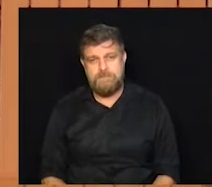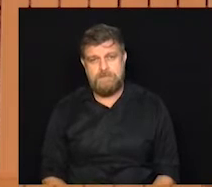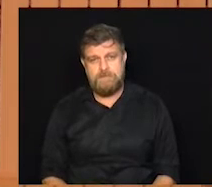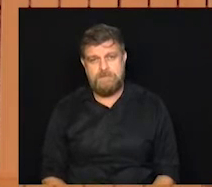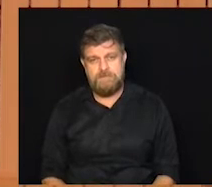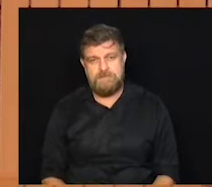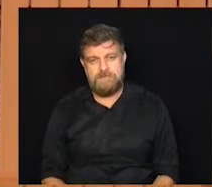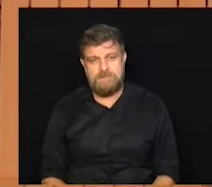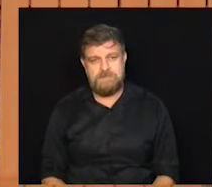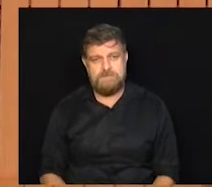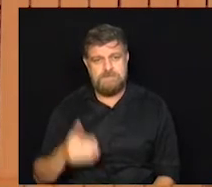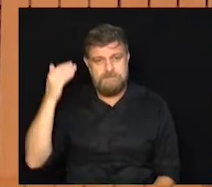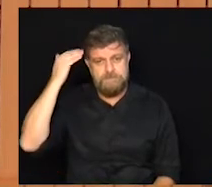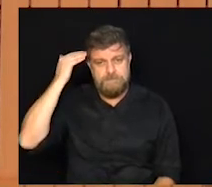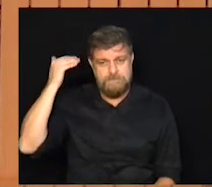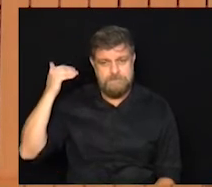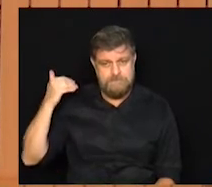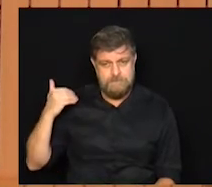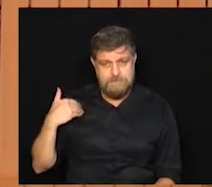Débora.